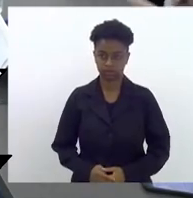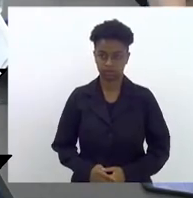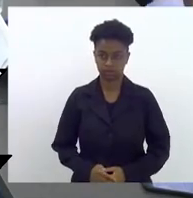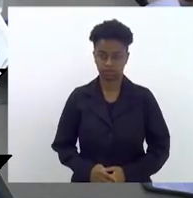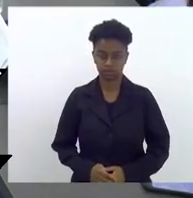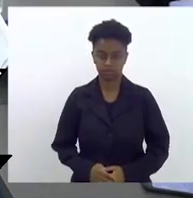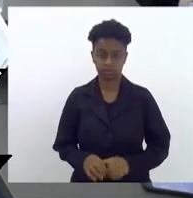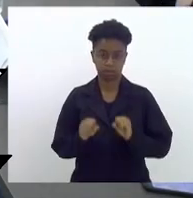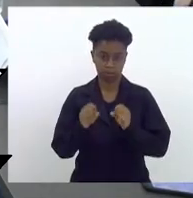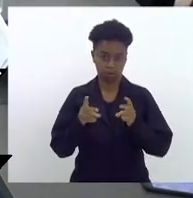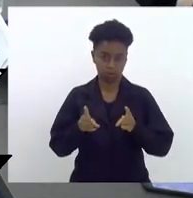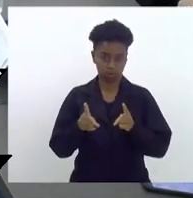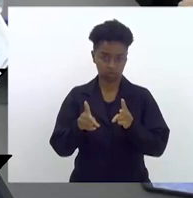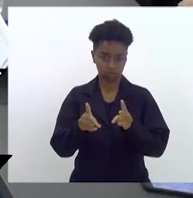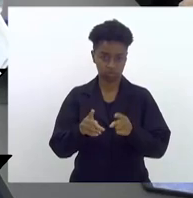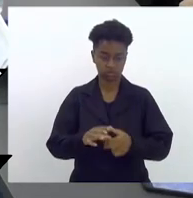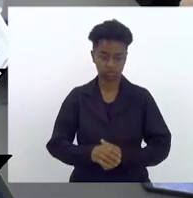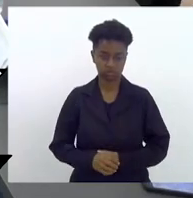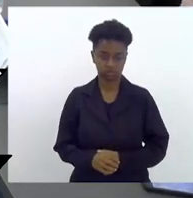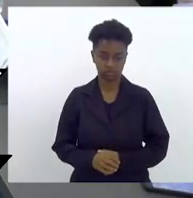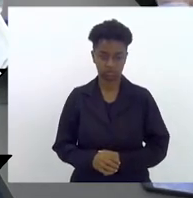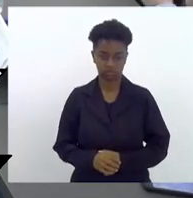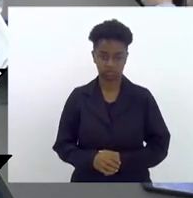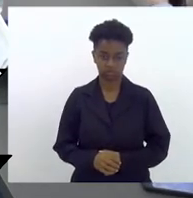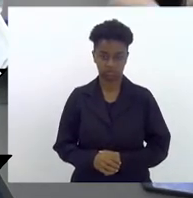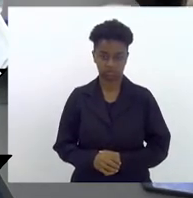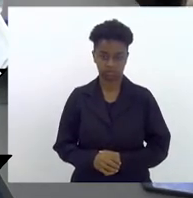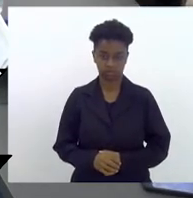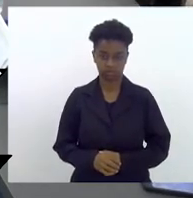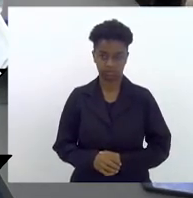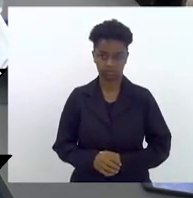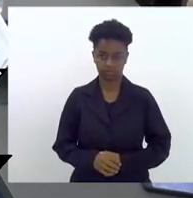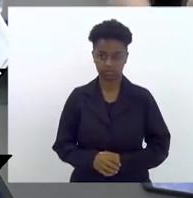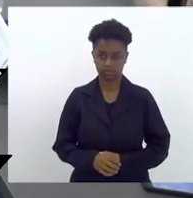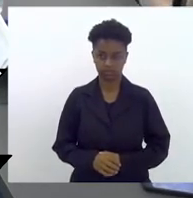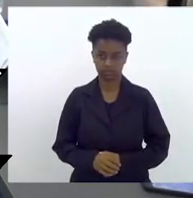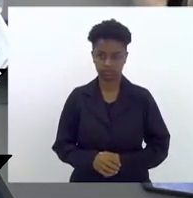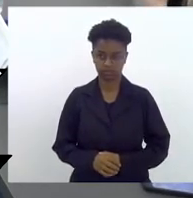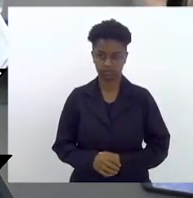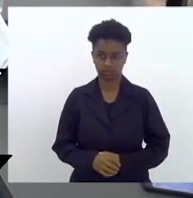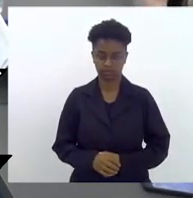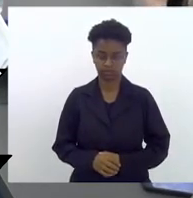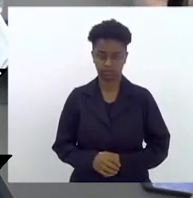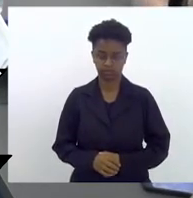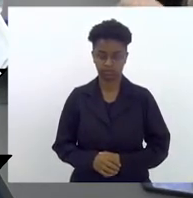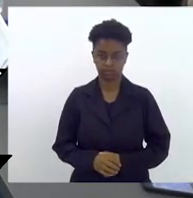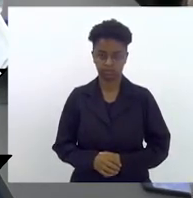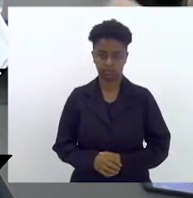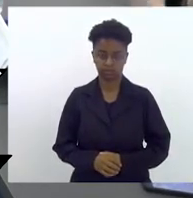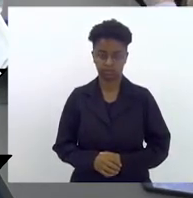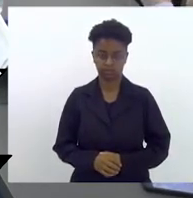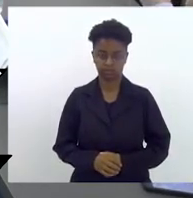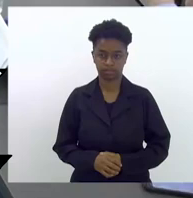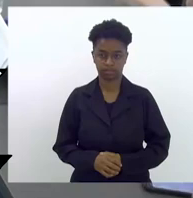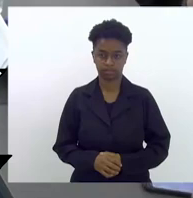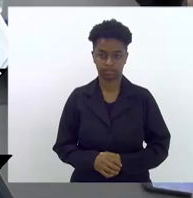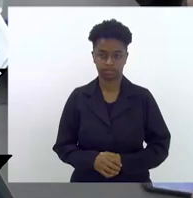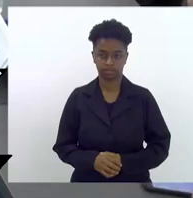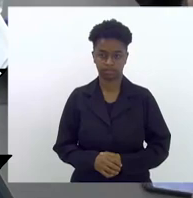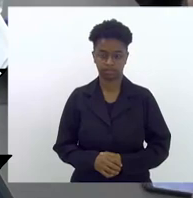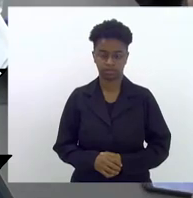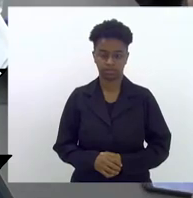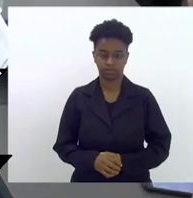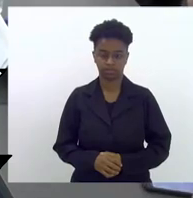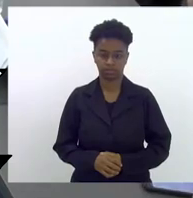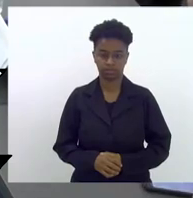então eu me referi ao presidente com a jornalista Amorim e